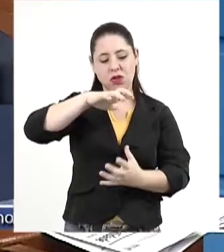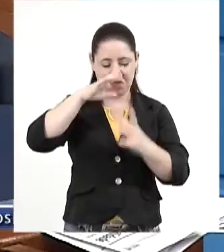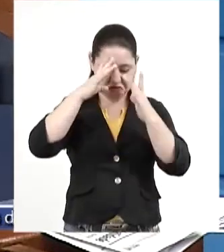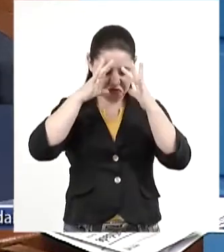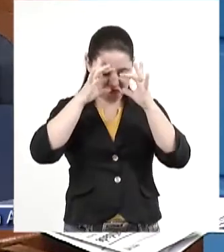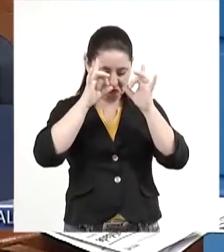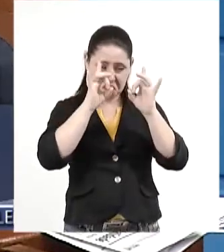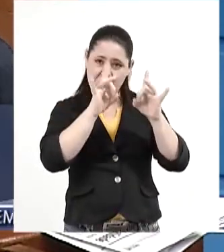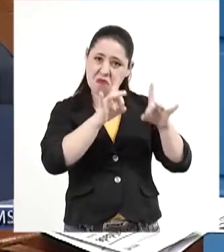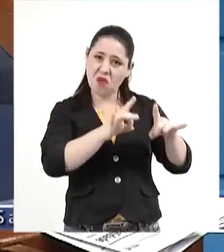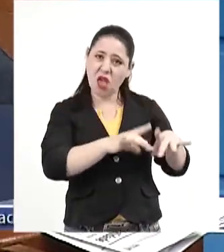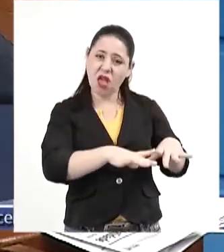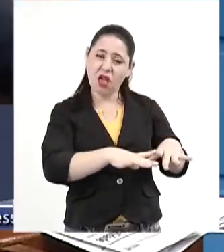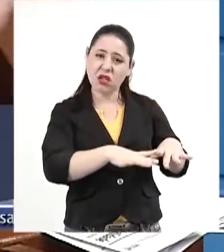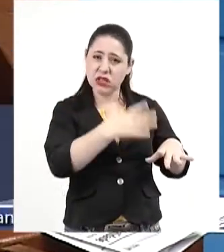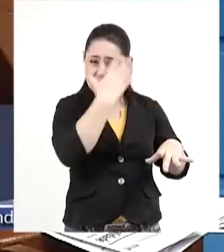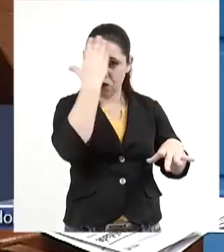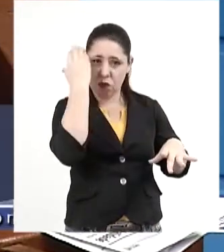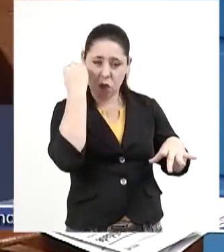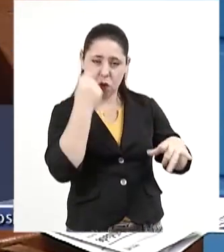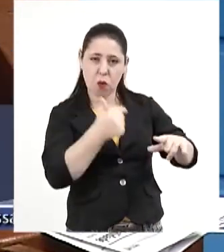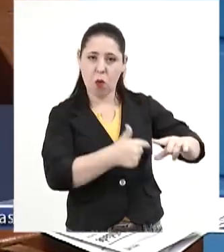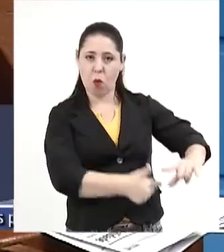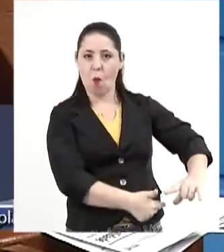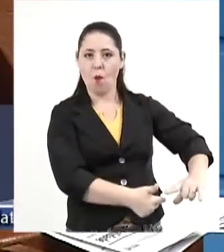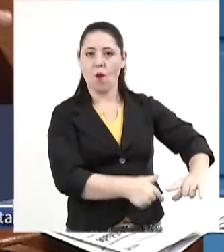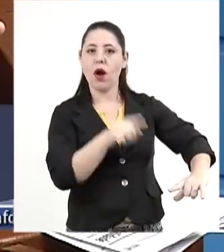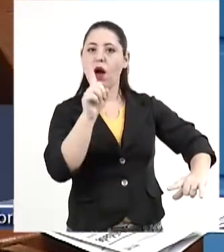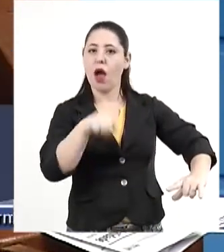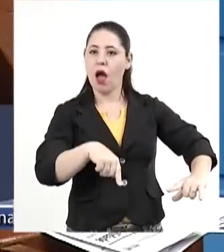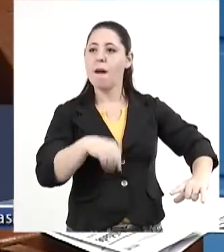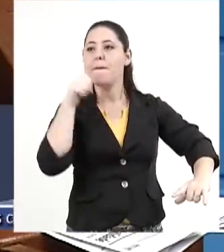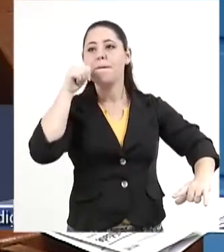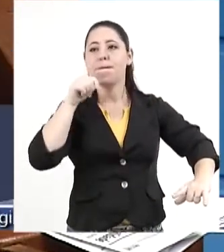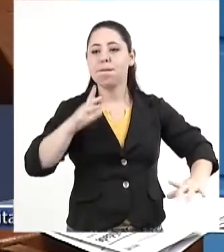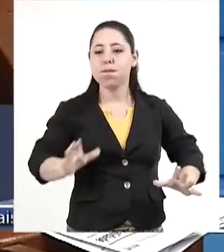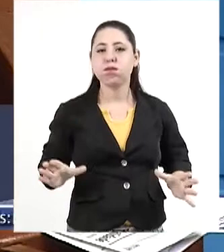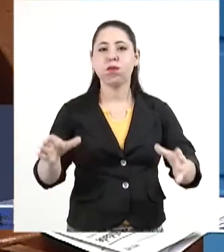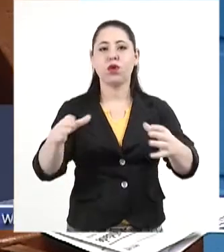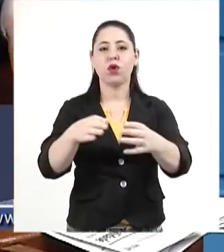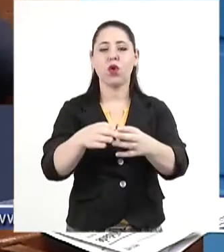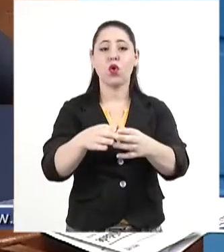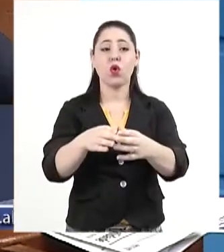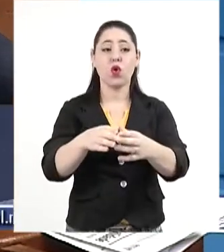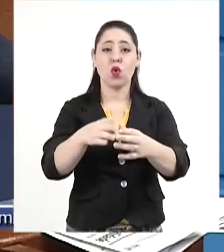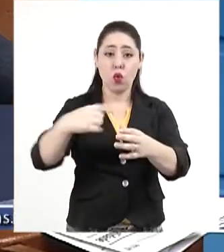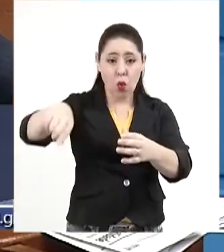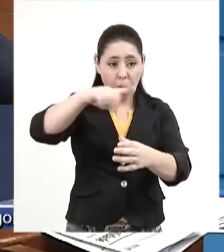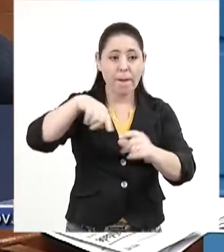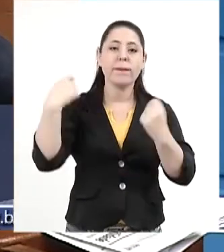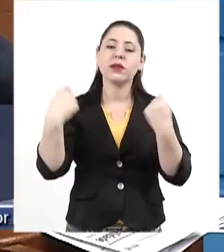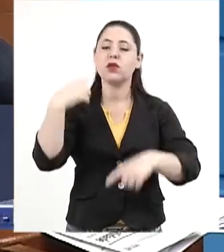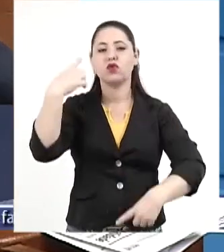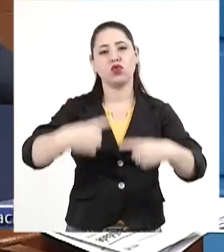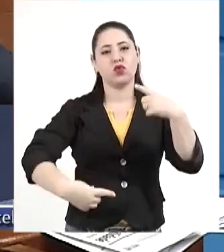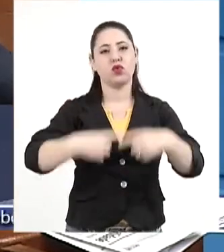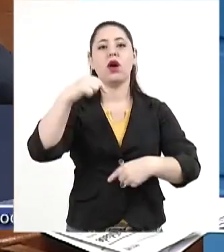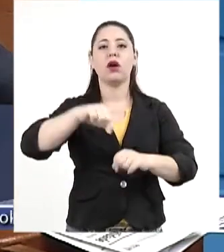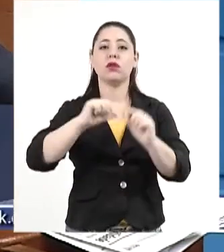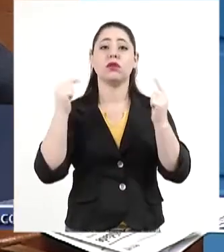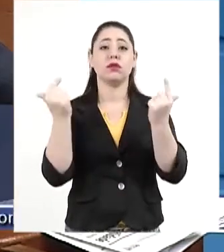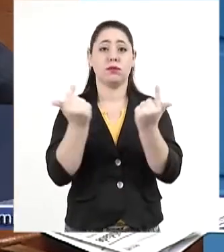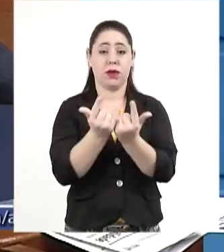esquecidas? Então, é a condição de todas essas mulheres que nós temos que discutir na